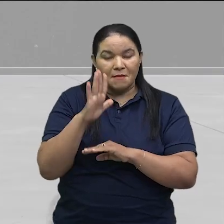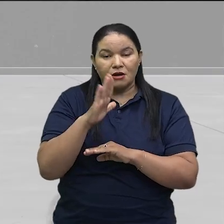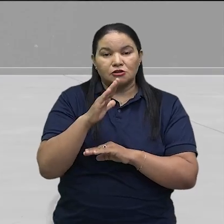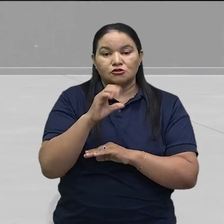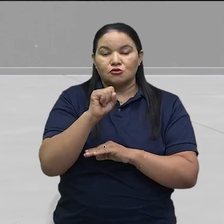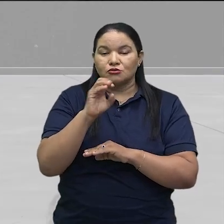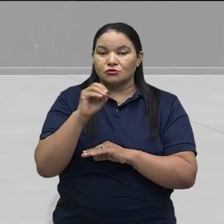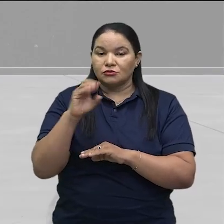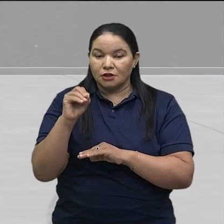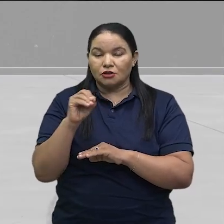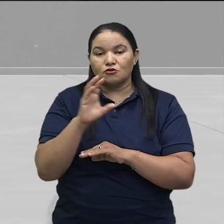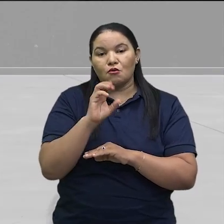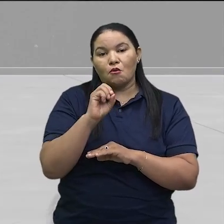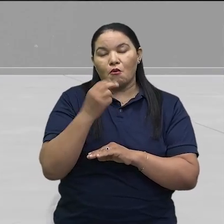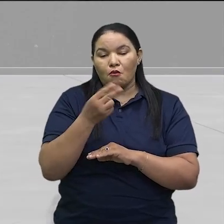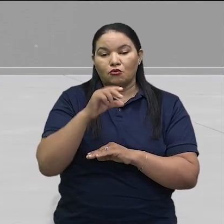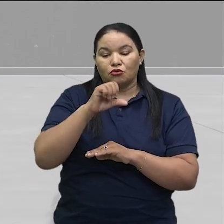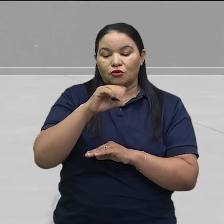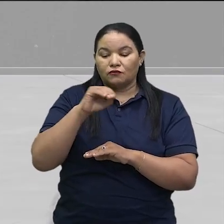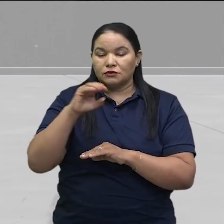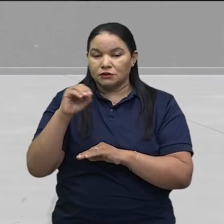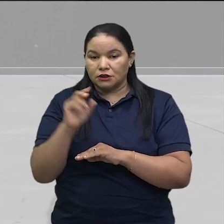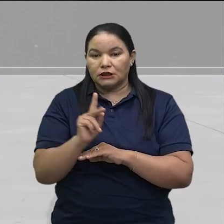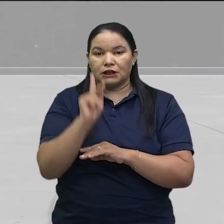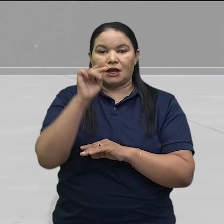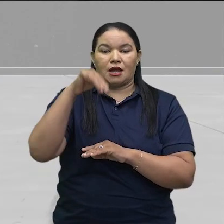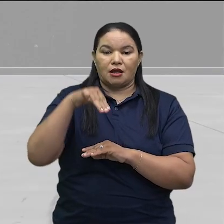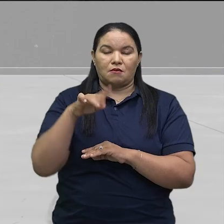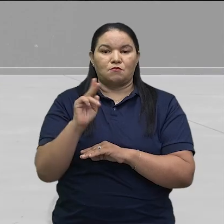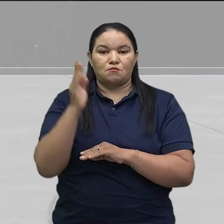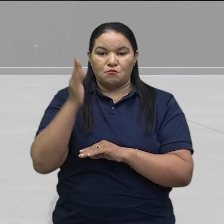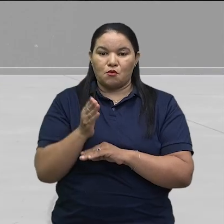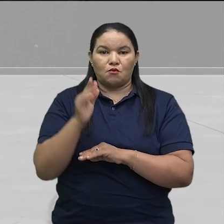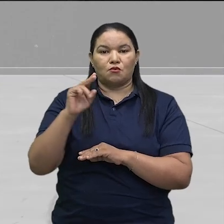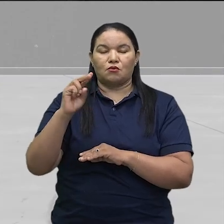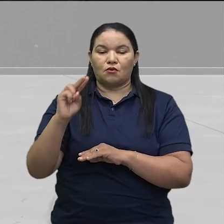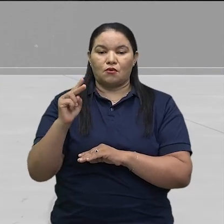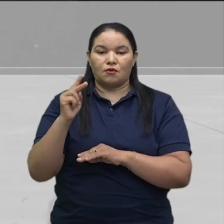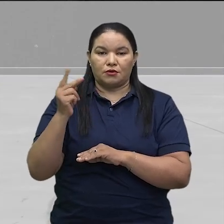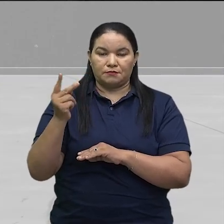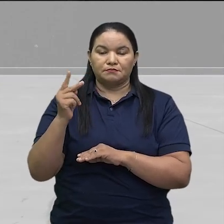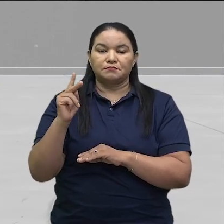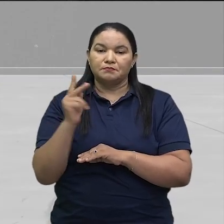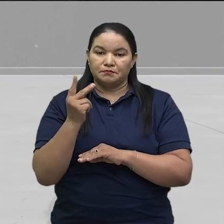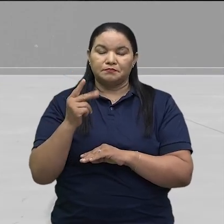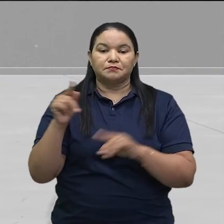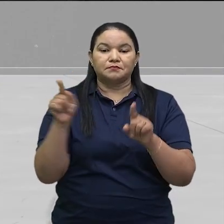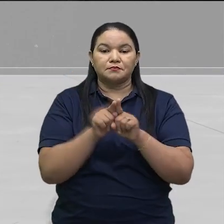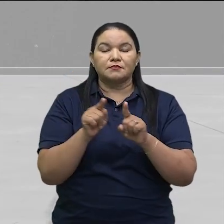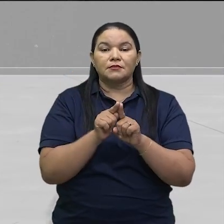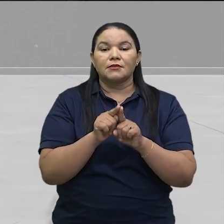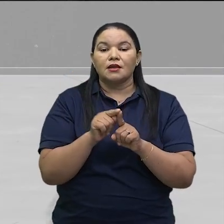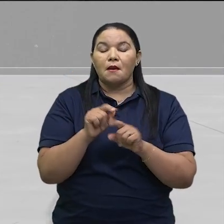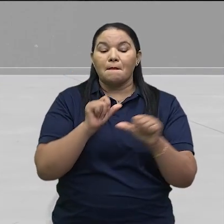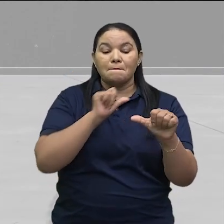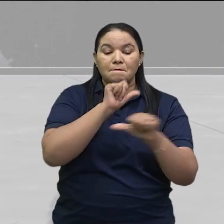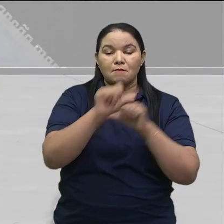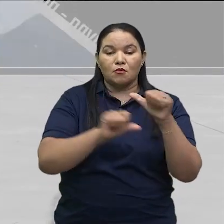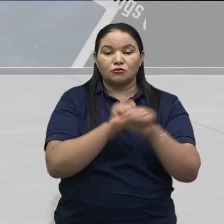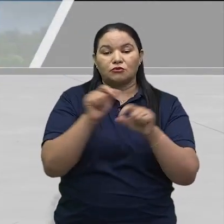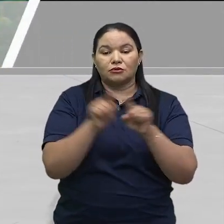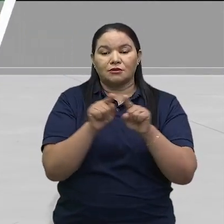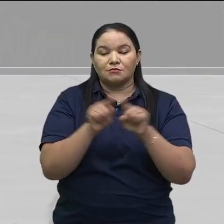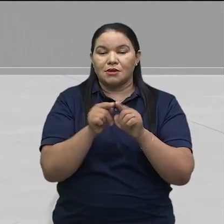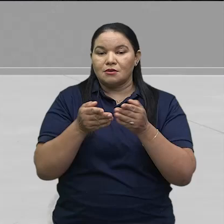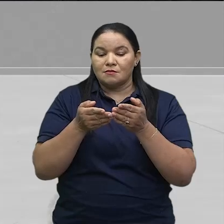800, 900 quilômetros por hora, certo? Mudou também de forma significativa as